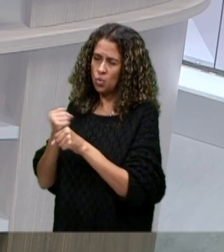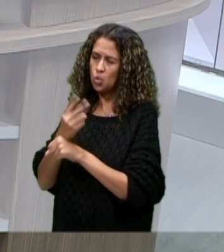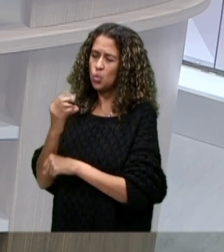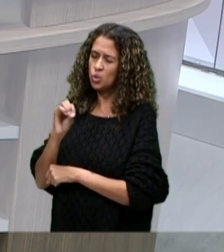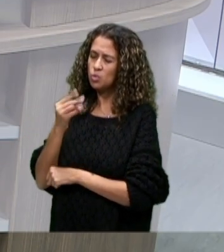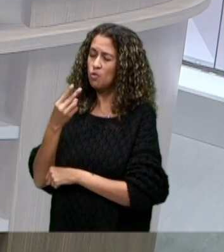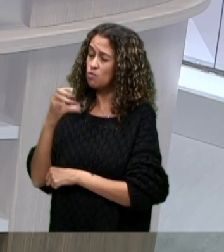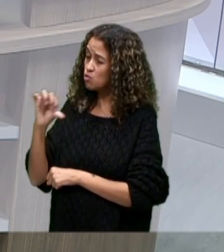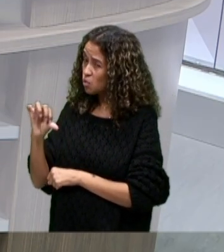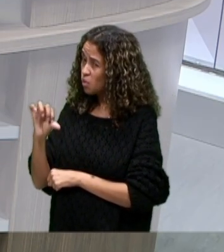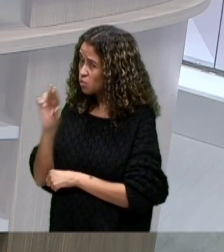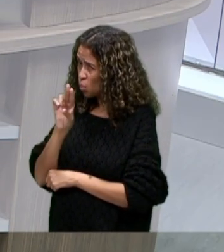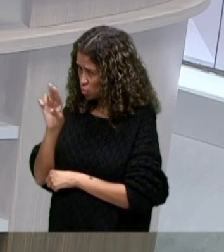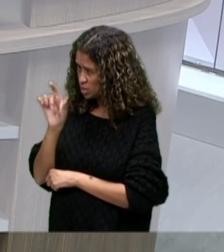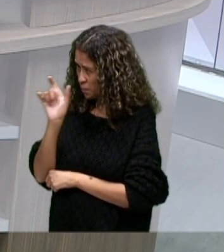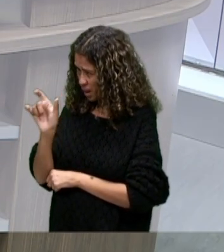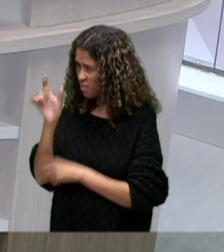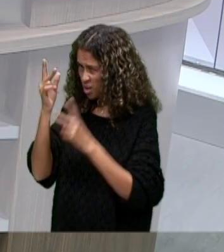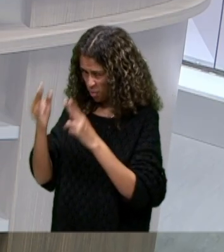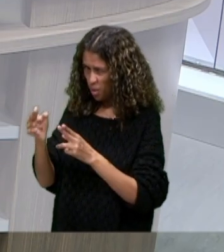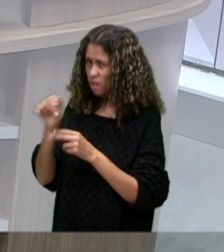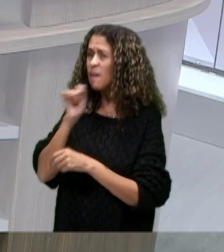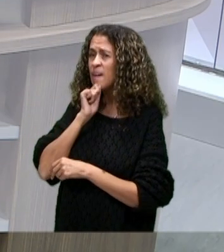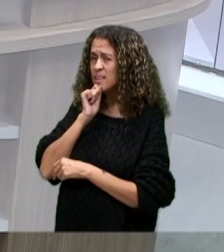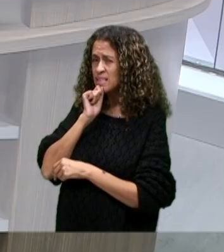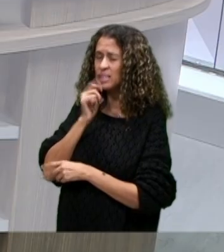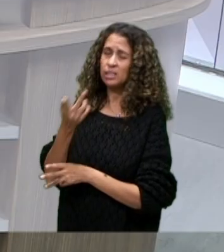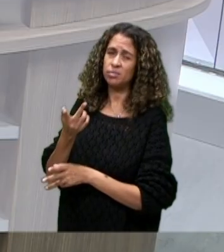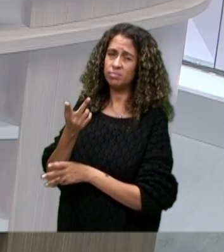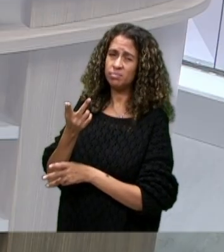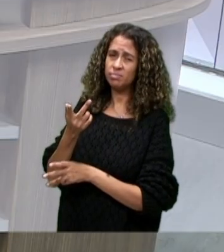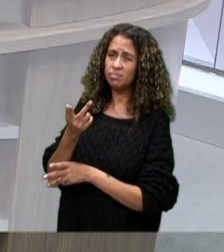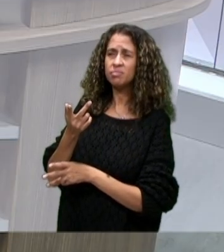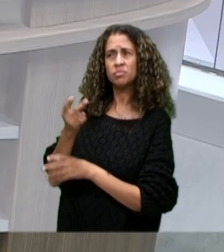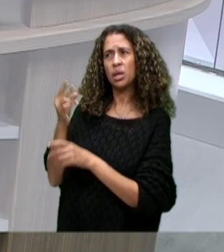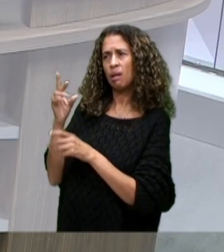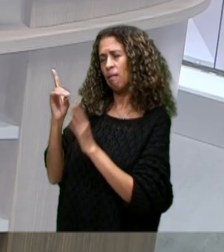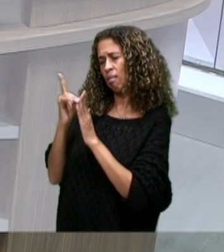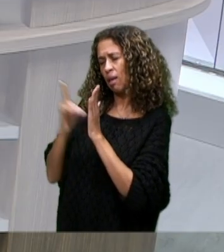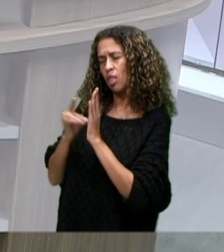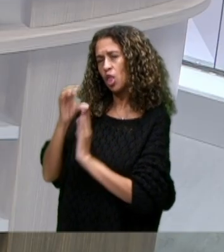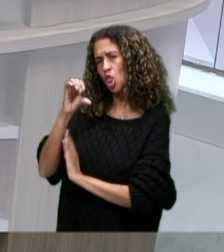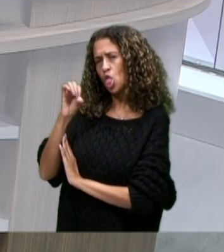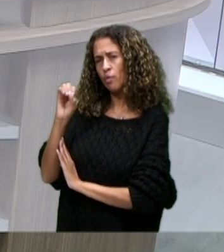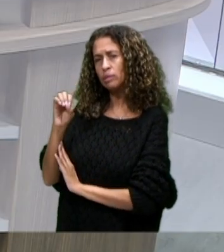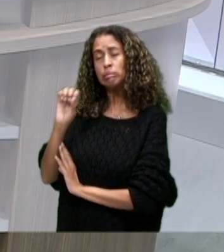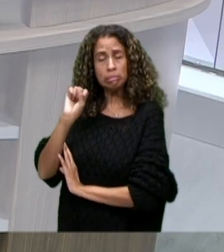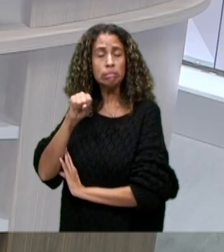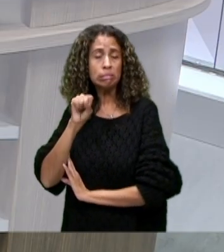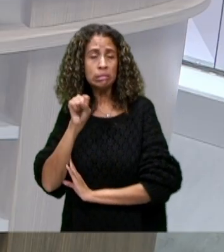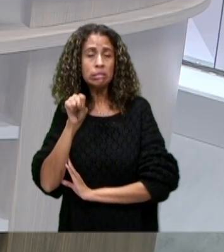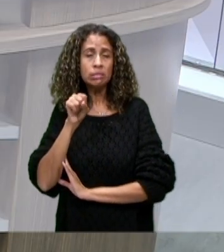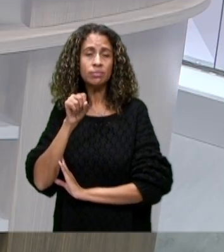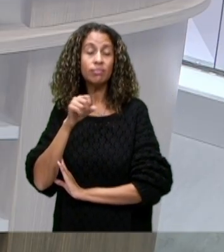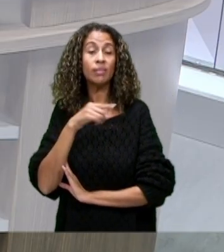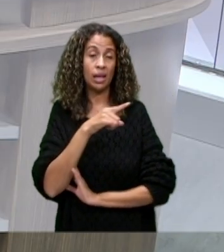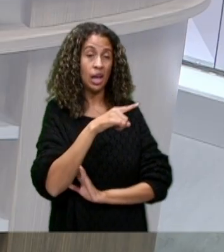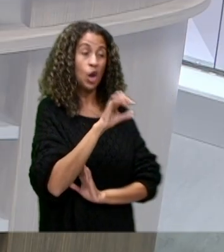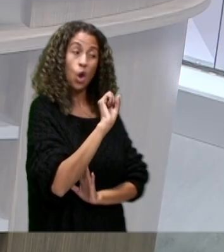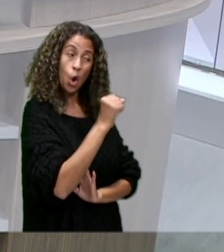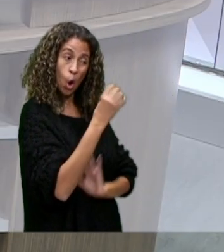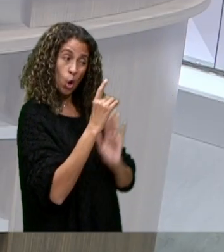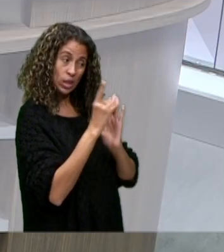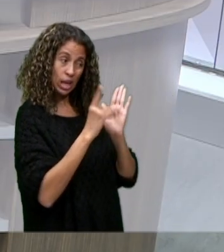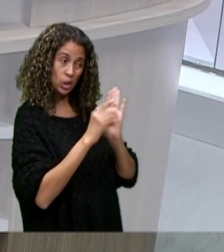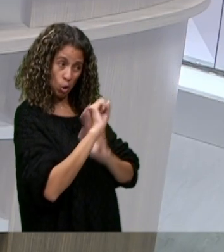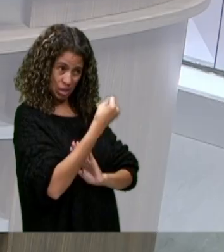eles usam ainda, vão continuar usando em 2029, né? Se a gente usava nos anos 90, aí eles falam, não, sim, ficar... Usava nos anos 80 já. Nos